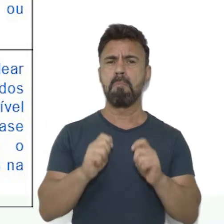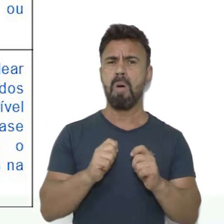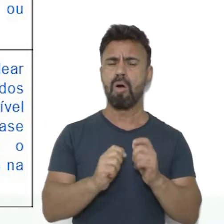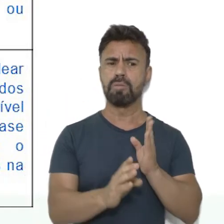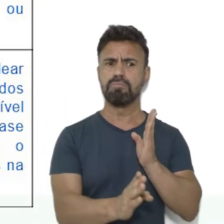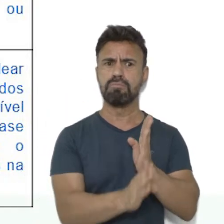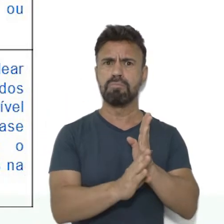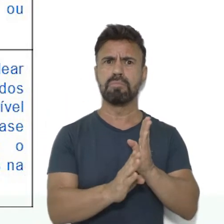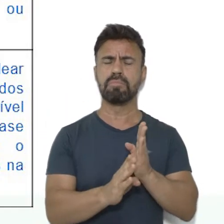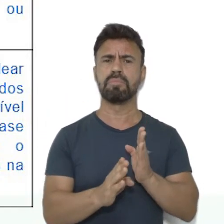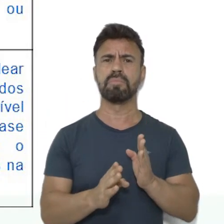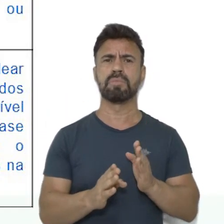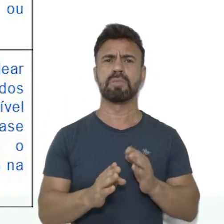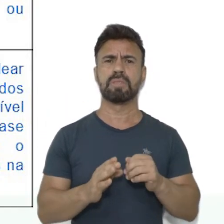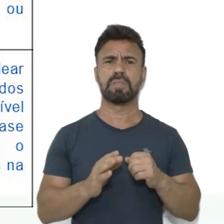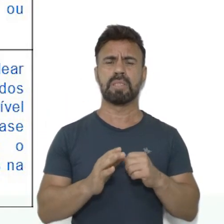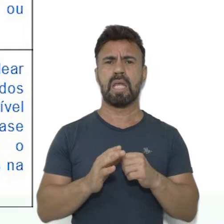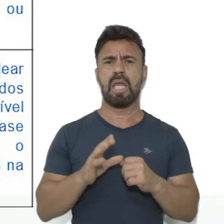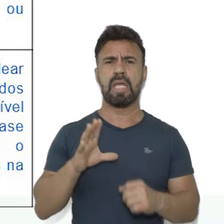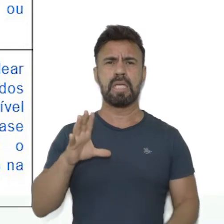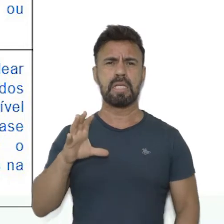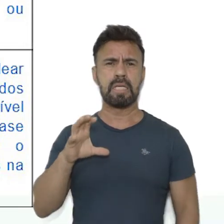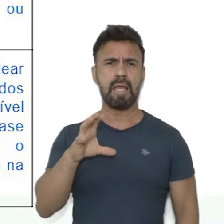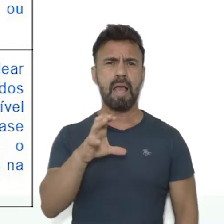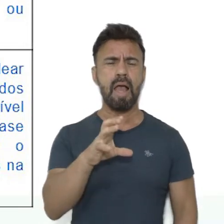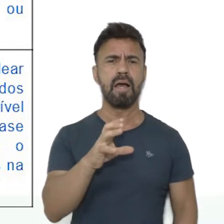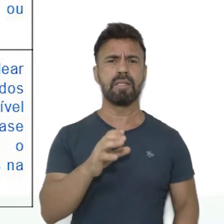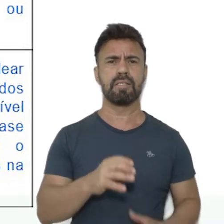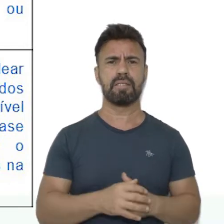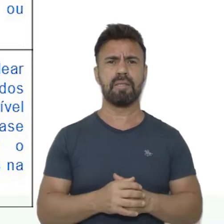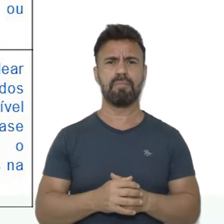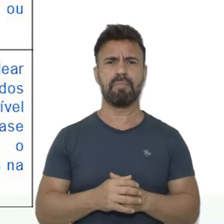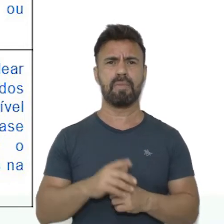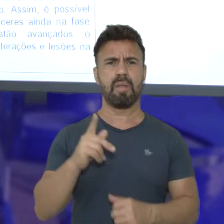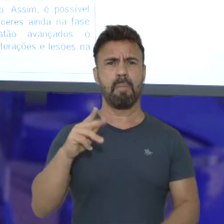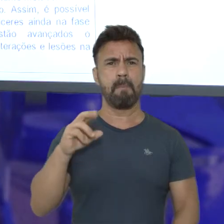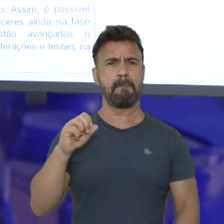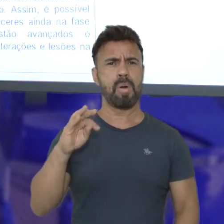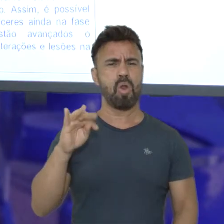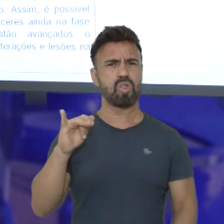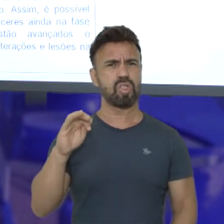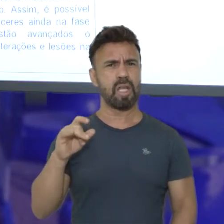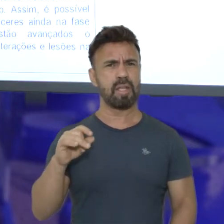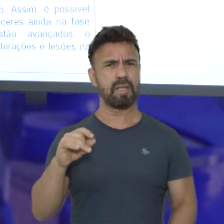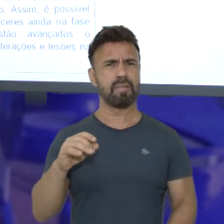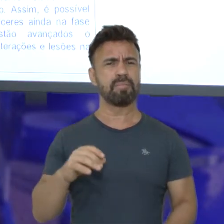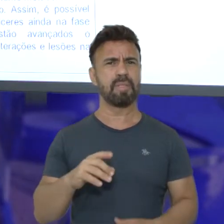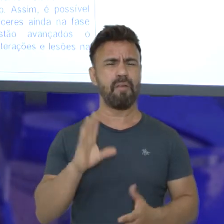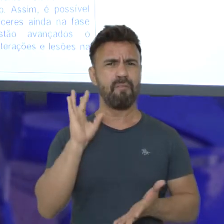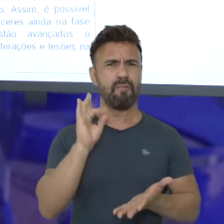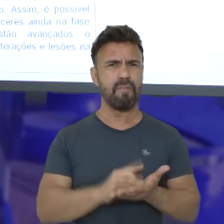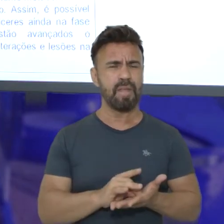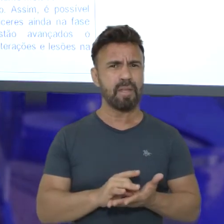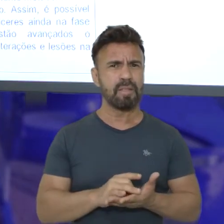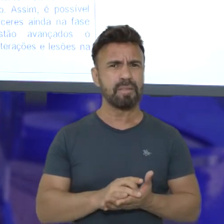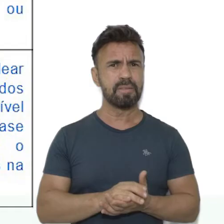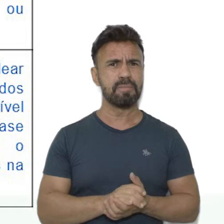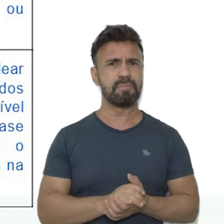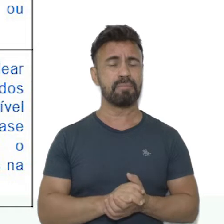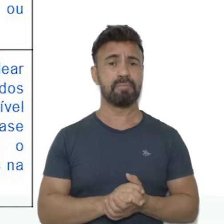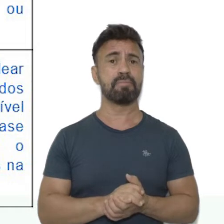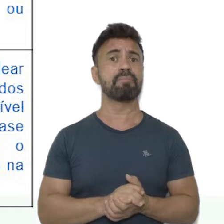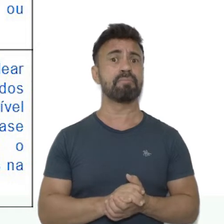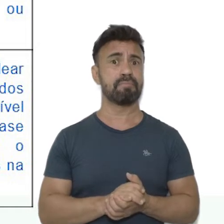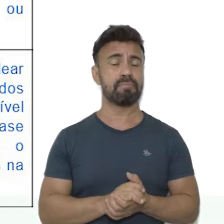diagnosticar câncer de próstata, mesmo antes das alterações dos sintomas. Verdade. Isso